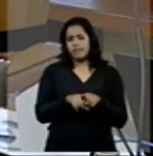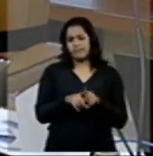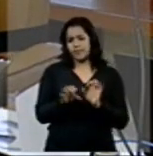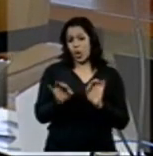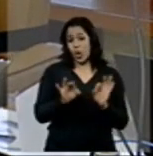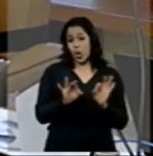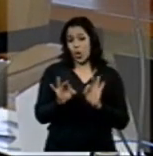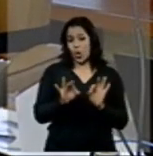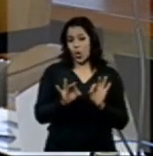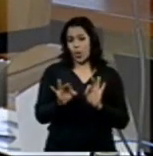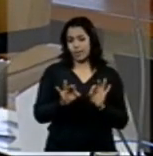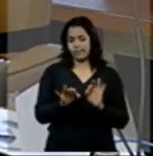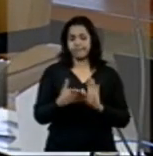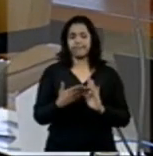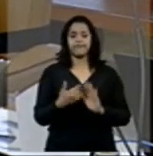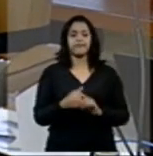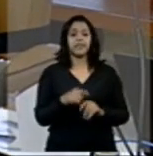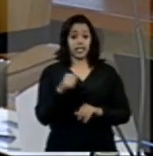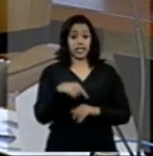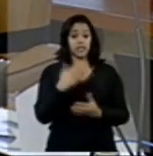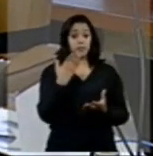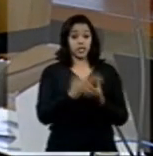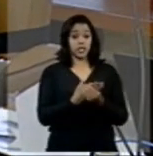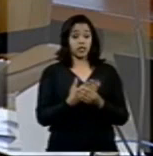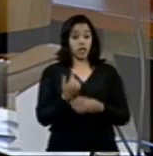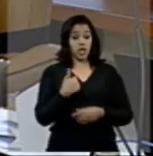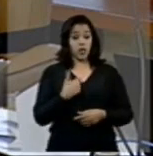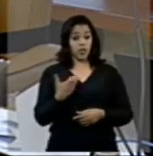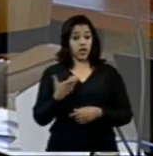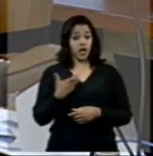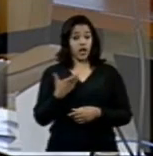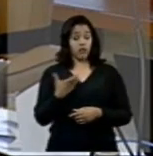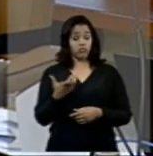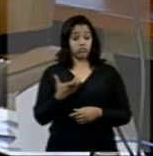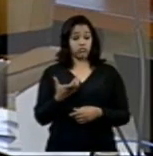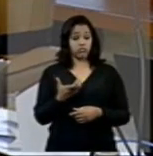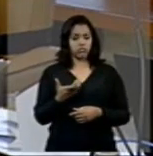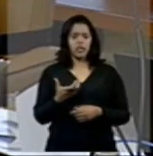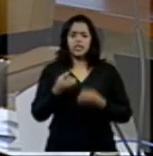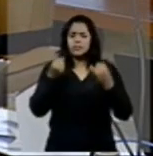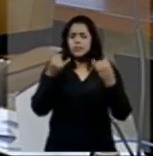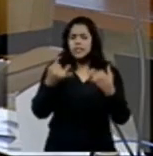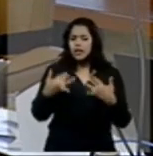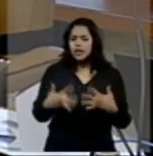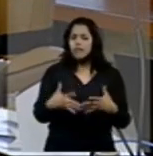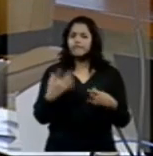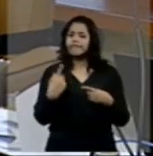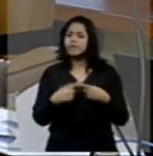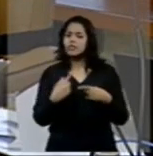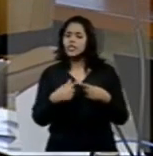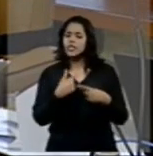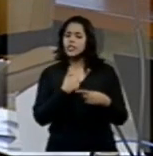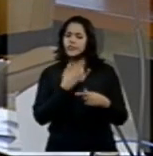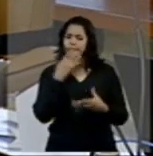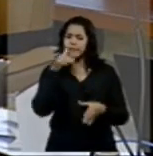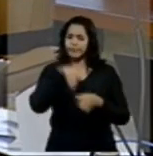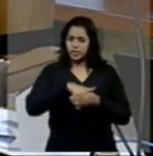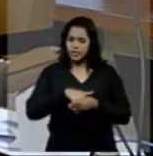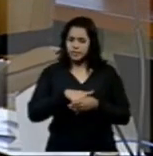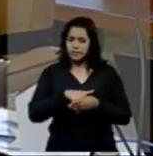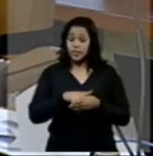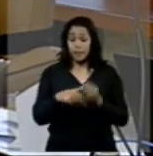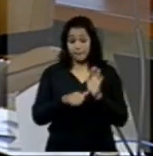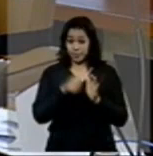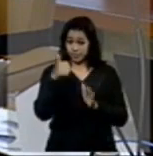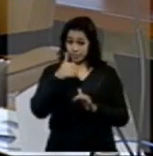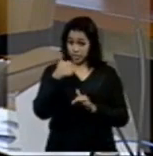ordem do pregão, prestar contas da fundamentação do voto, em primeiro lugar, na